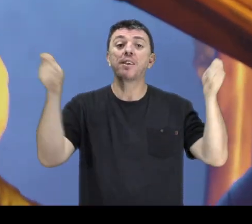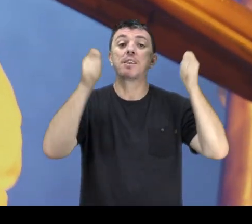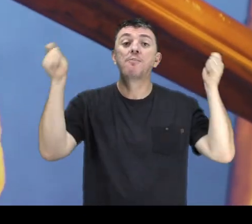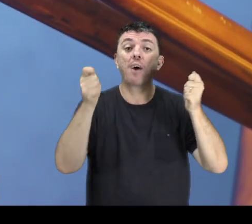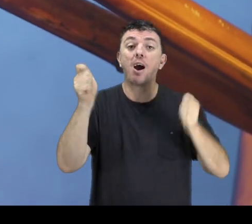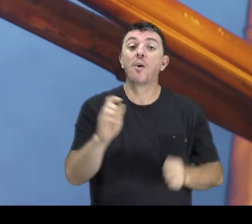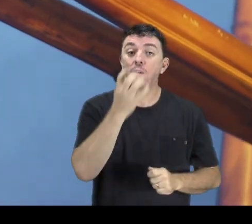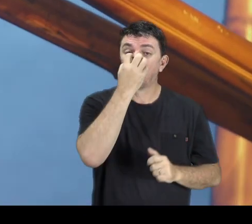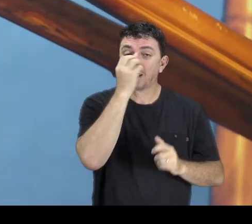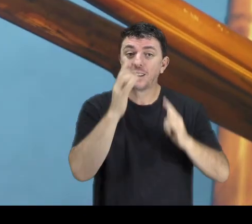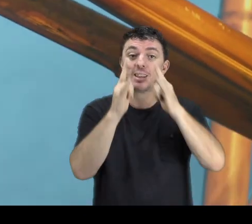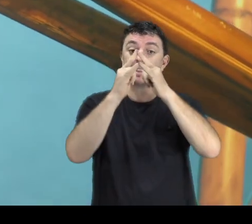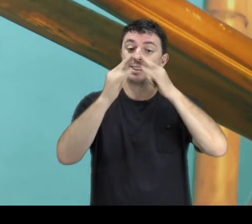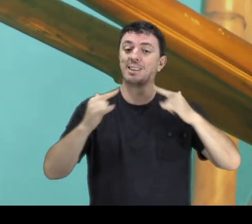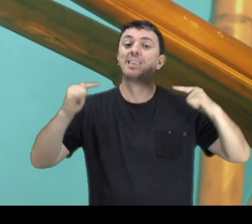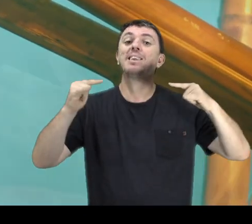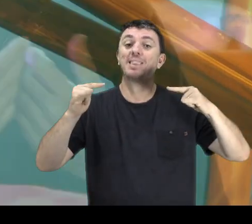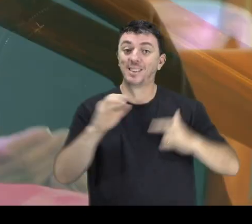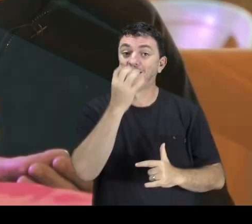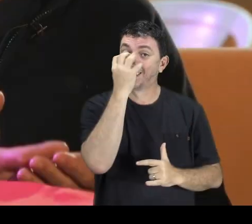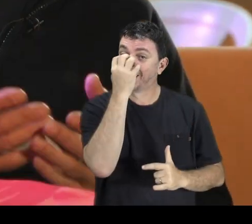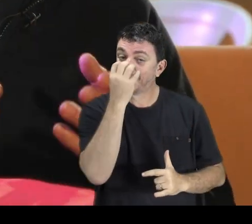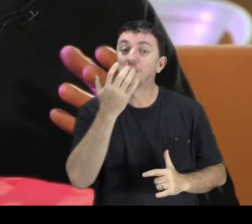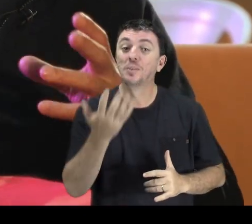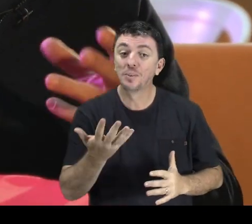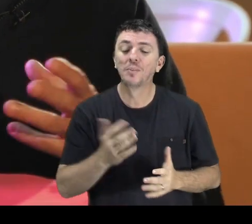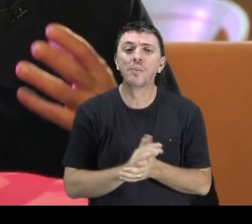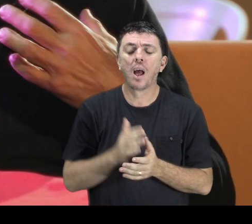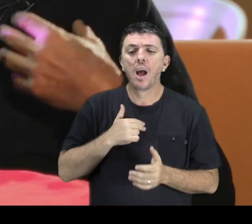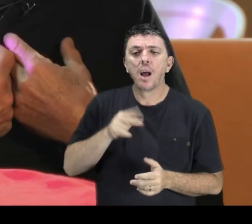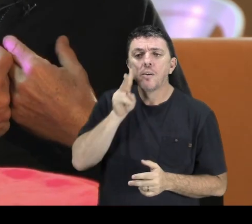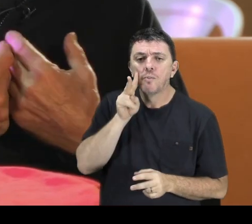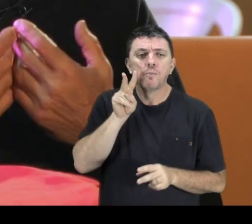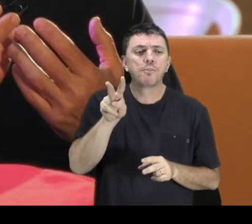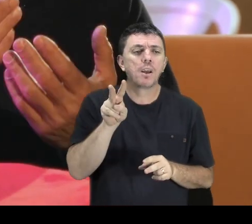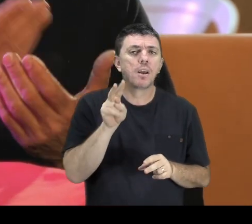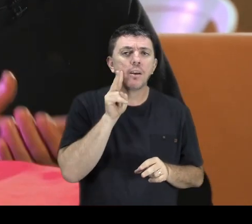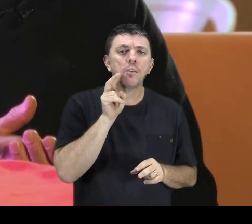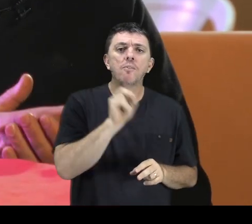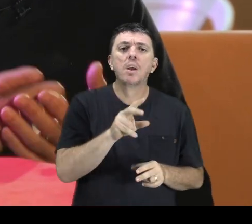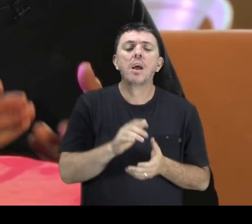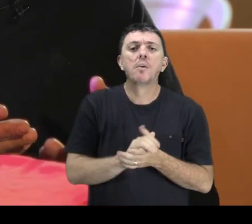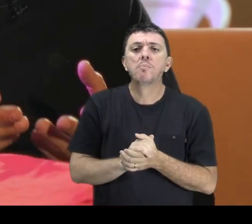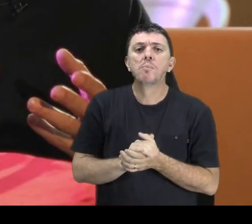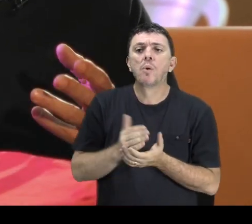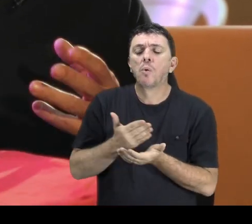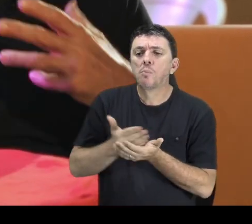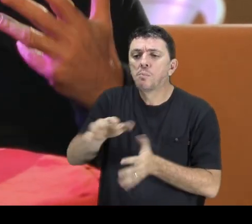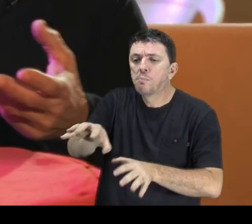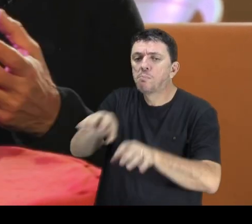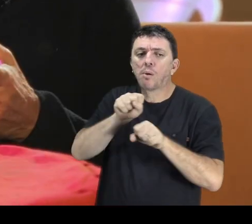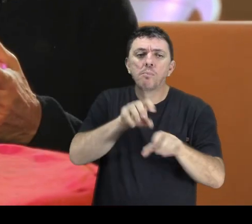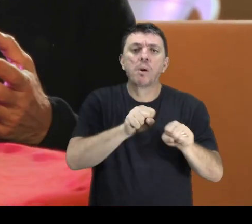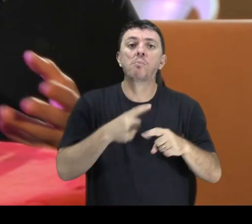Eu comecei a ver coisas que me inspiraram a misturar a minha formação em teatro, que eu tinha,